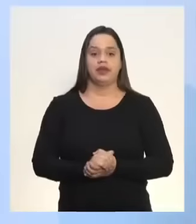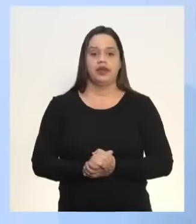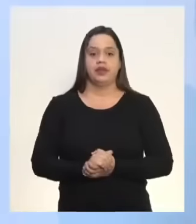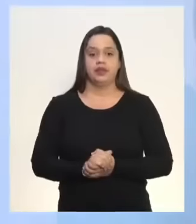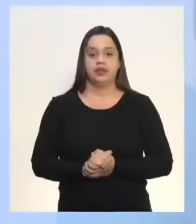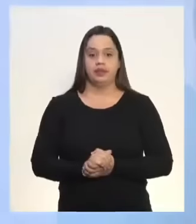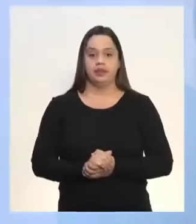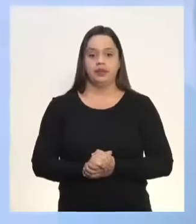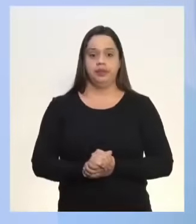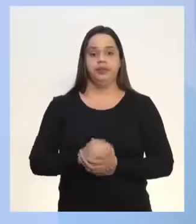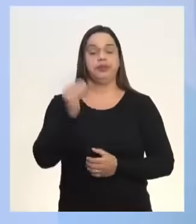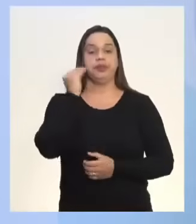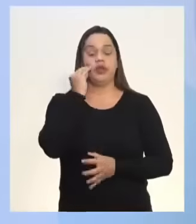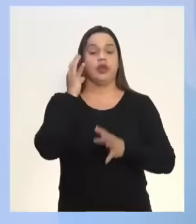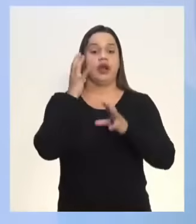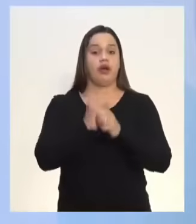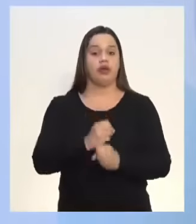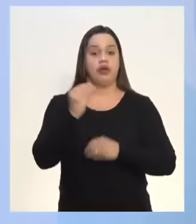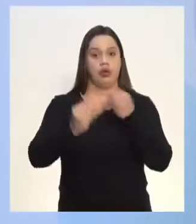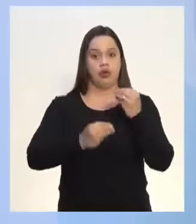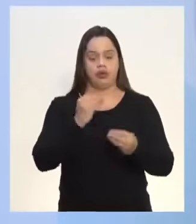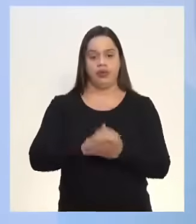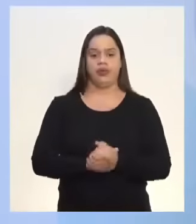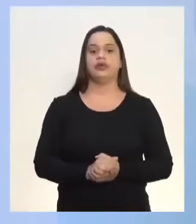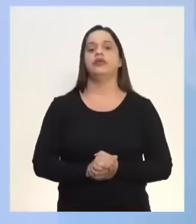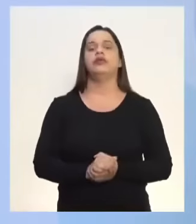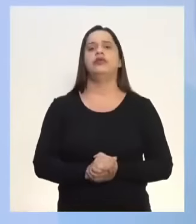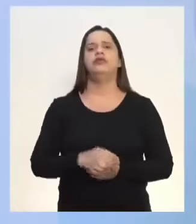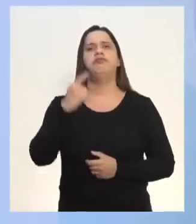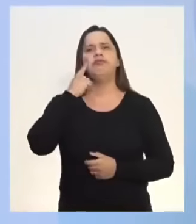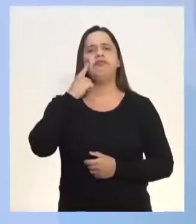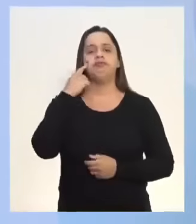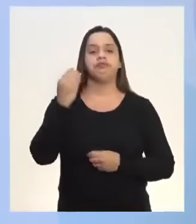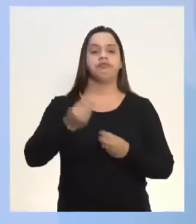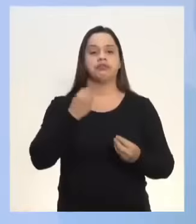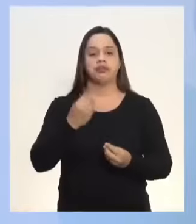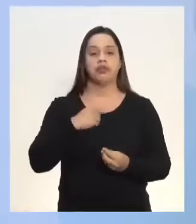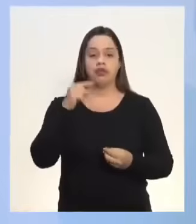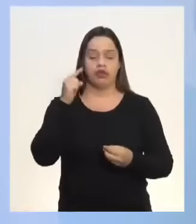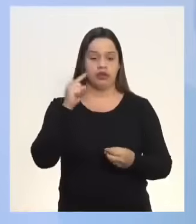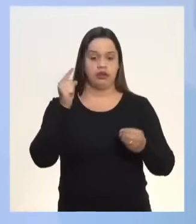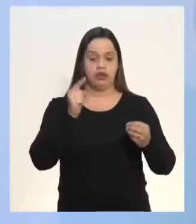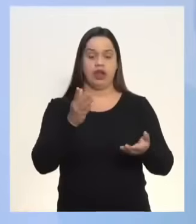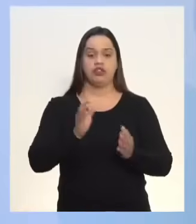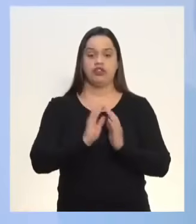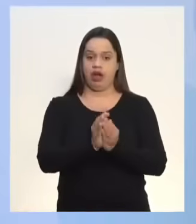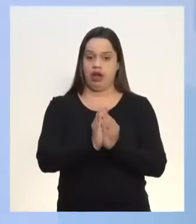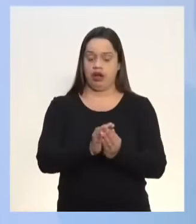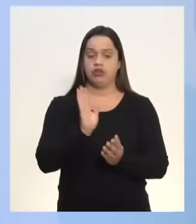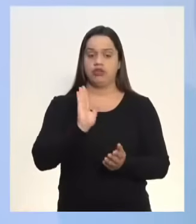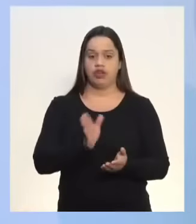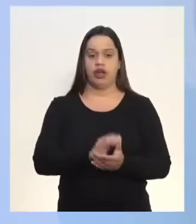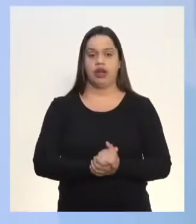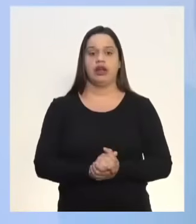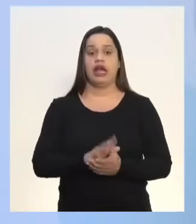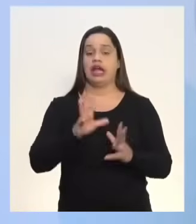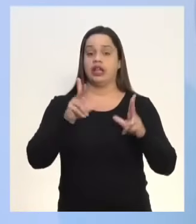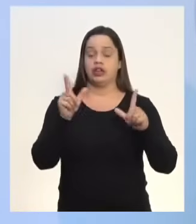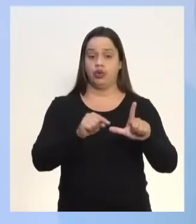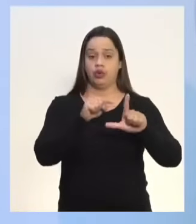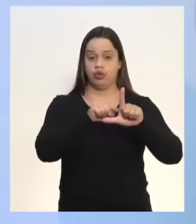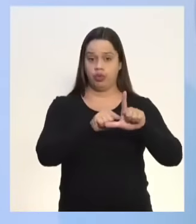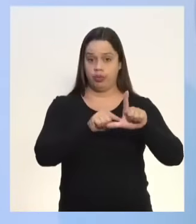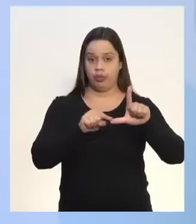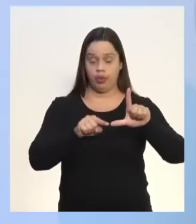dado e tentar contar da seguinte forma. Então, eu vou pensar no seguinte. Estou aqui com um dado. Vértice, então, é todo aquele pontinho, né,